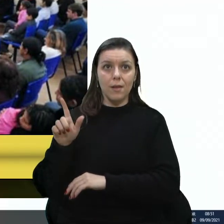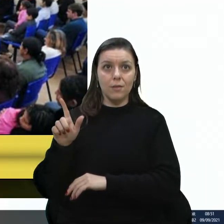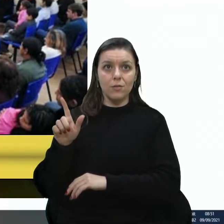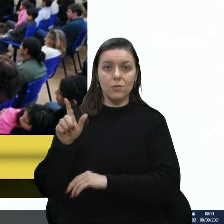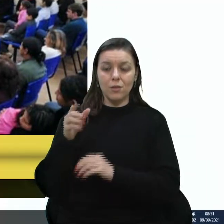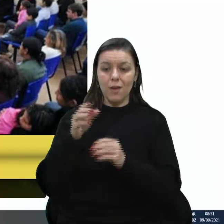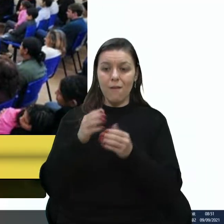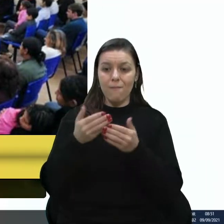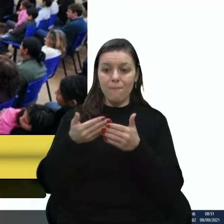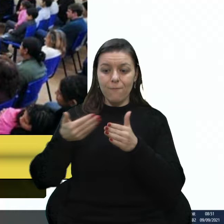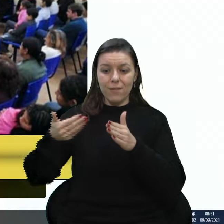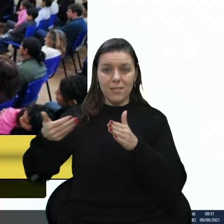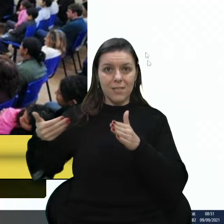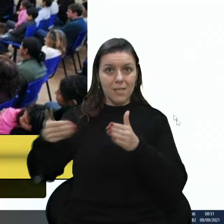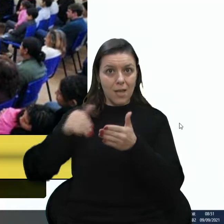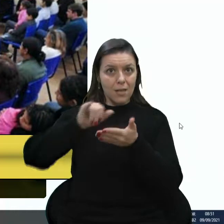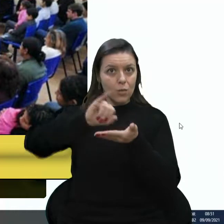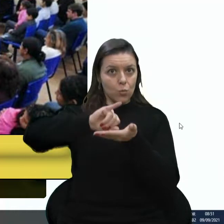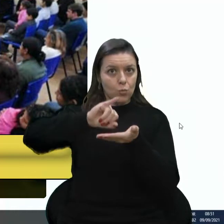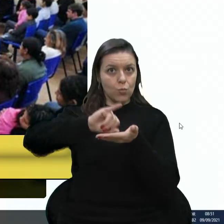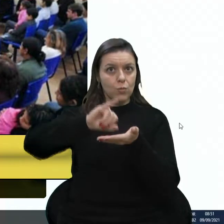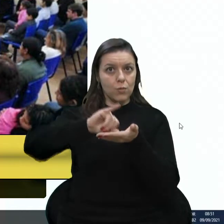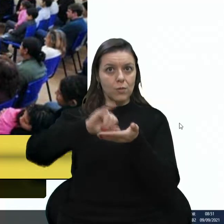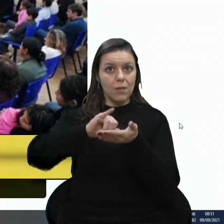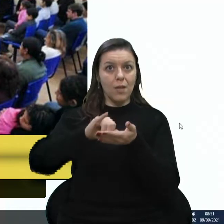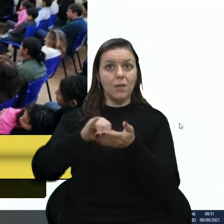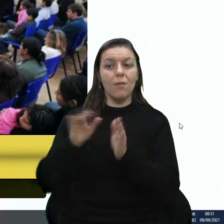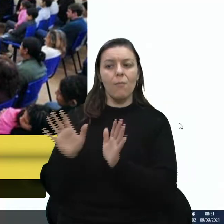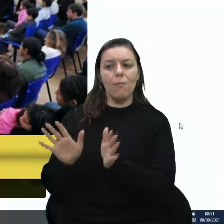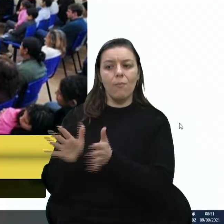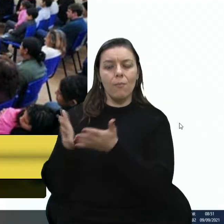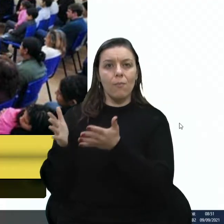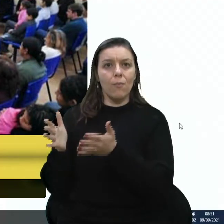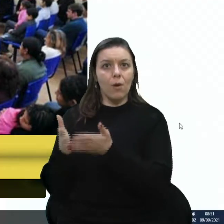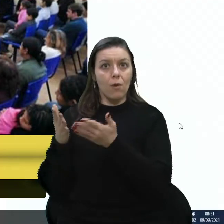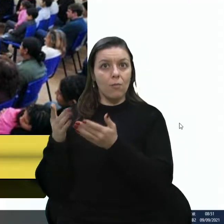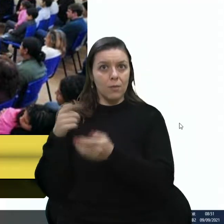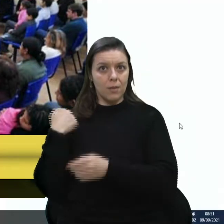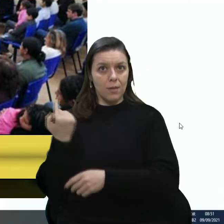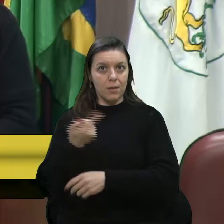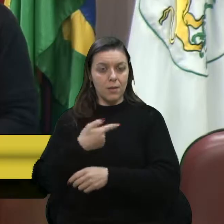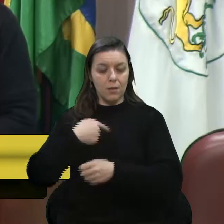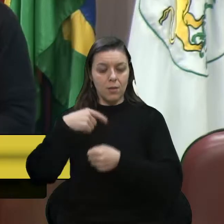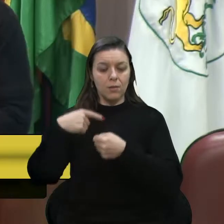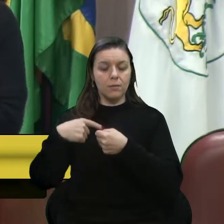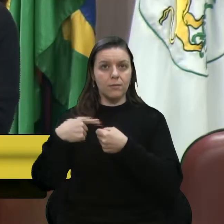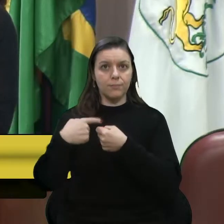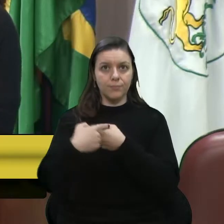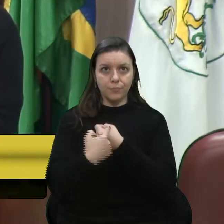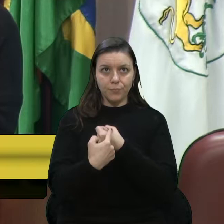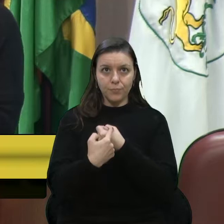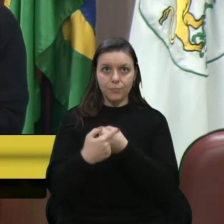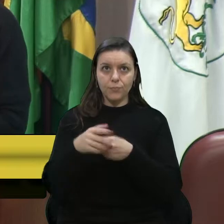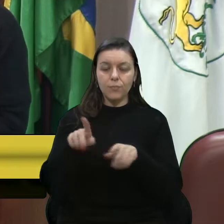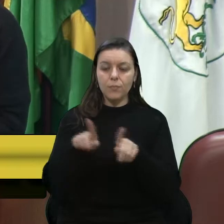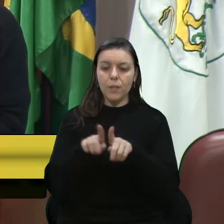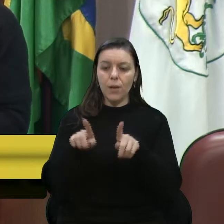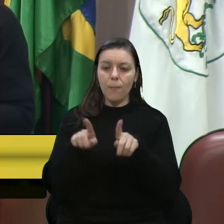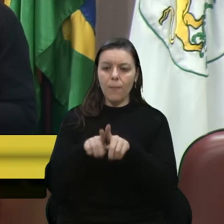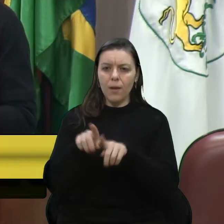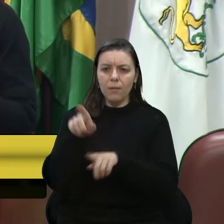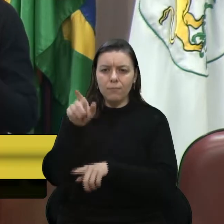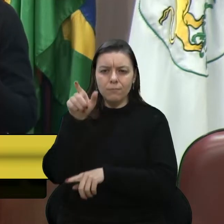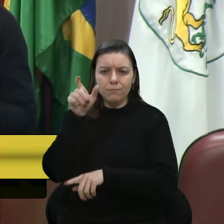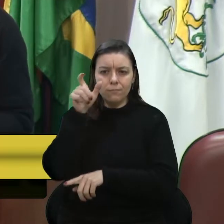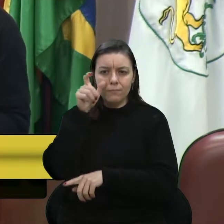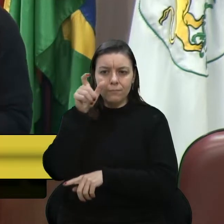do centro e uma região tão carente da nossa cidade. Para além disso, olhar para a questão